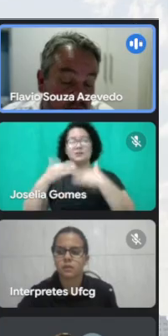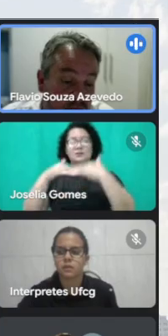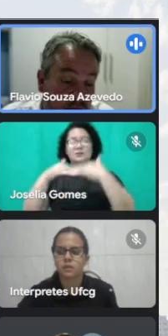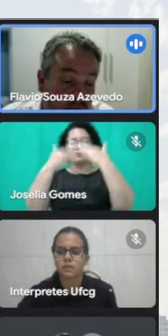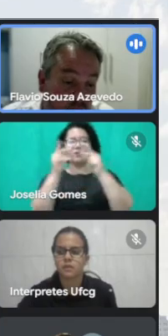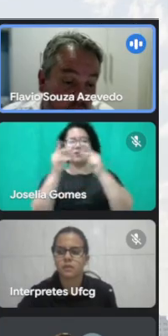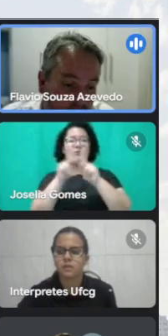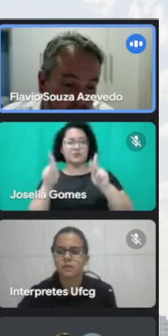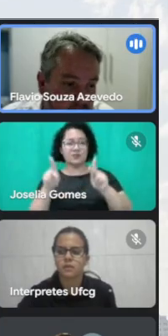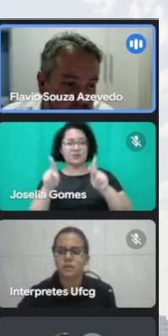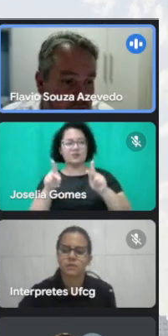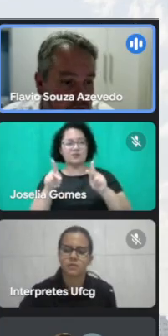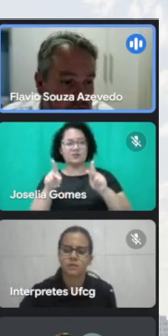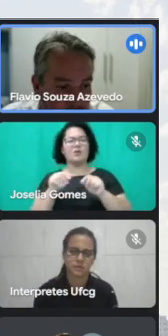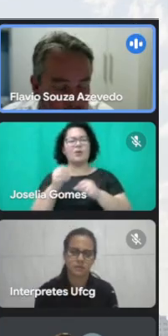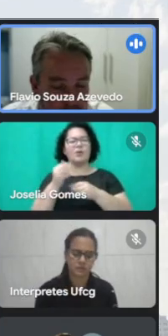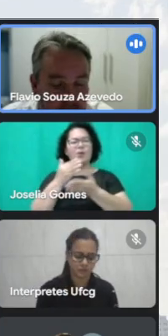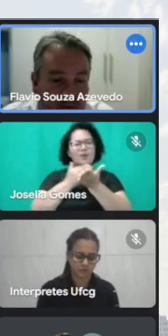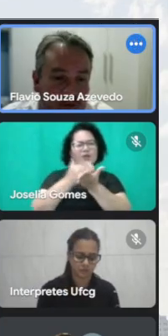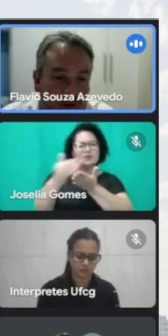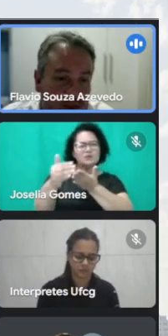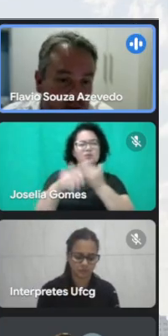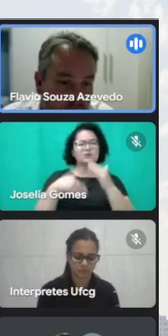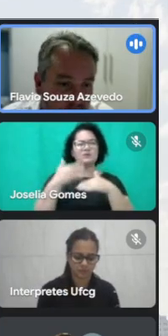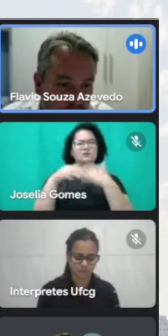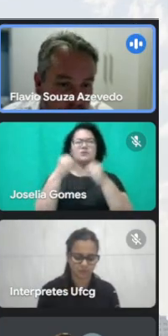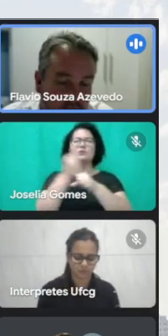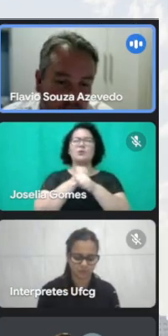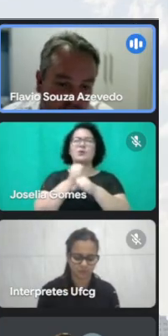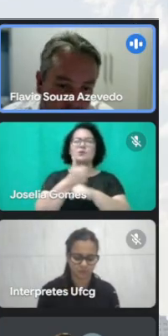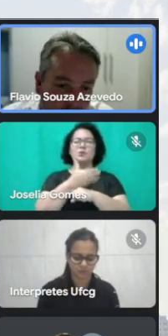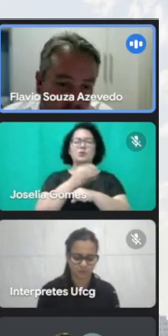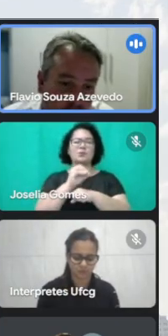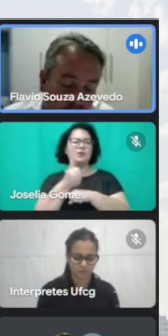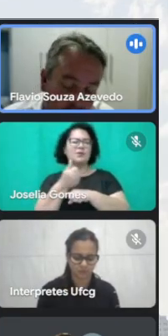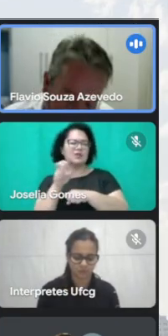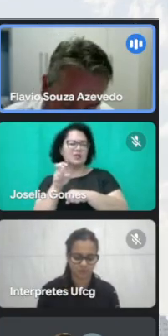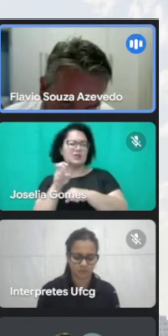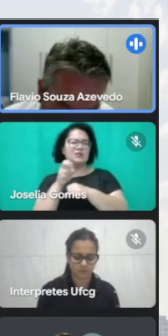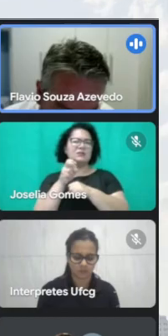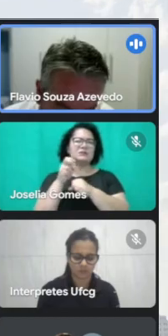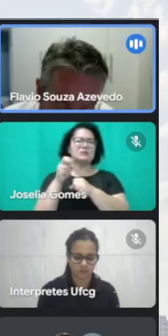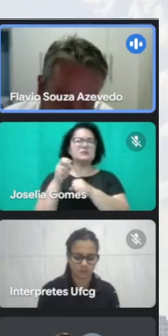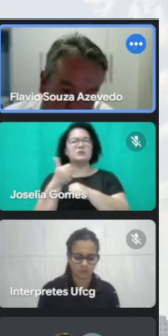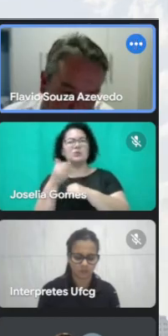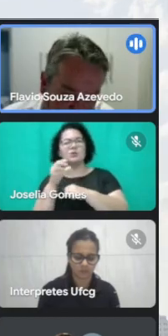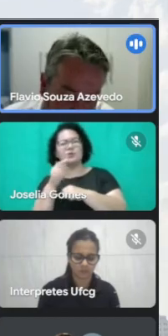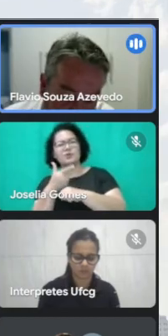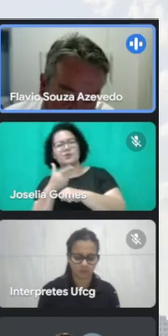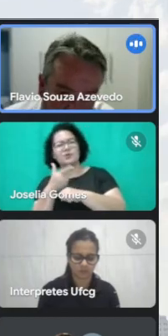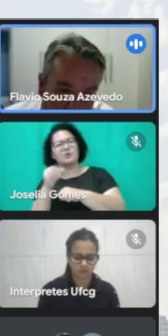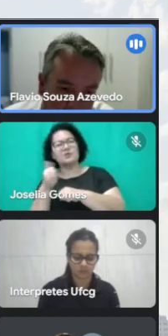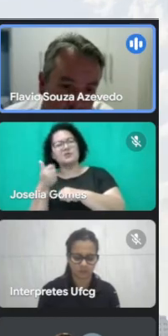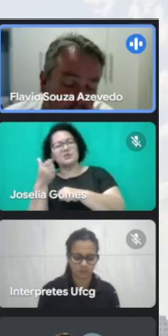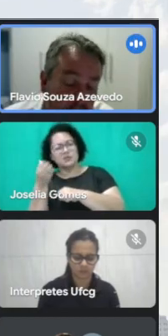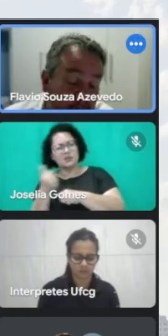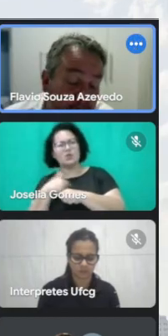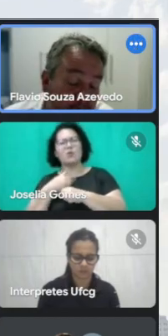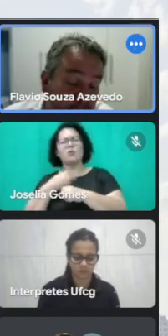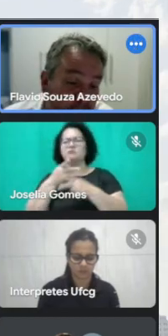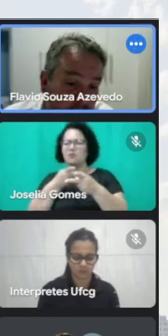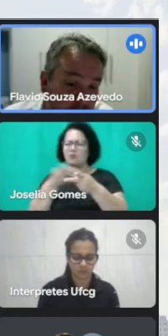ser desenvolvido em 2015, 2016, foi escrito o projeto, né? A visita que eu fiz uma visita lá, que fica lá no centro de